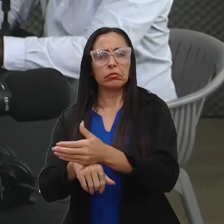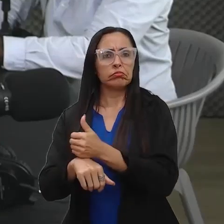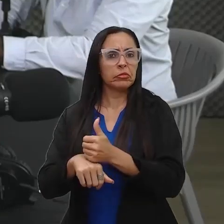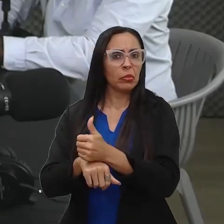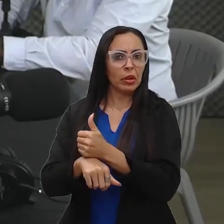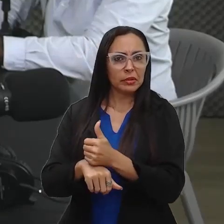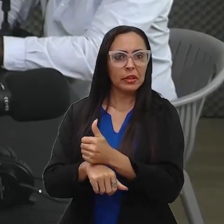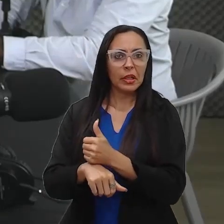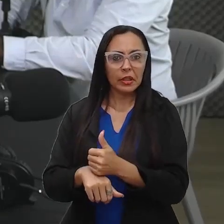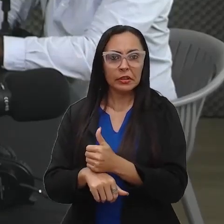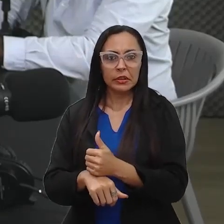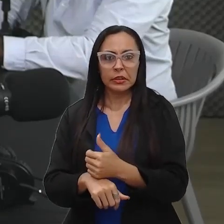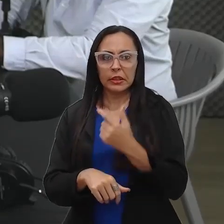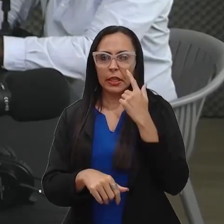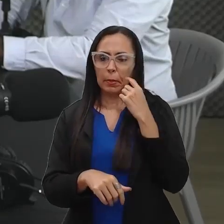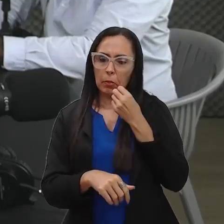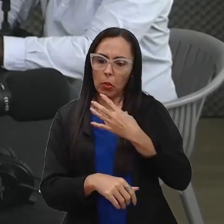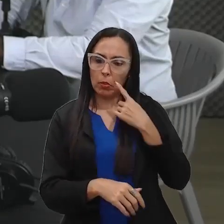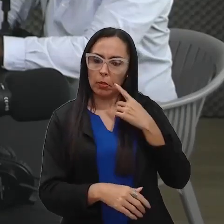que serve para uma educação,